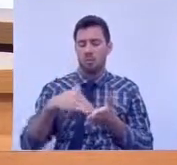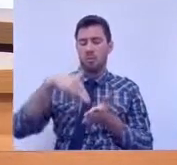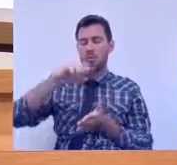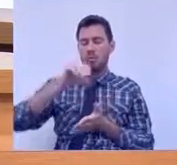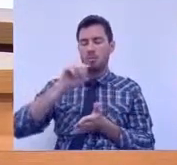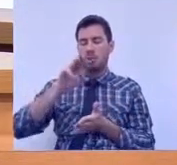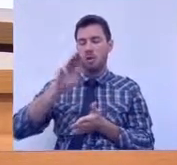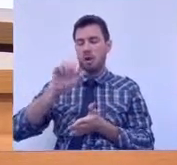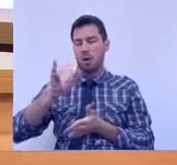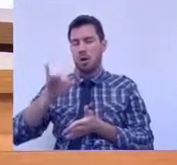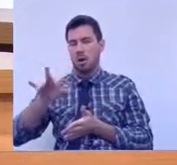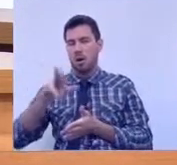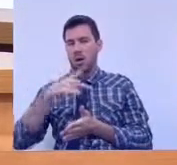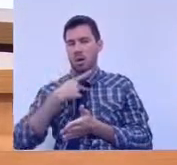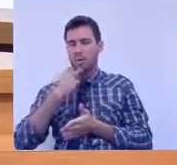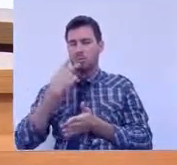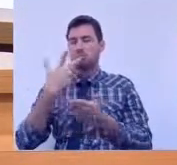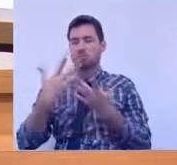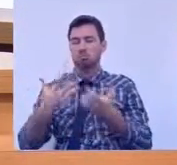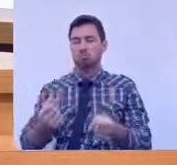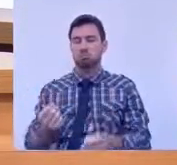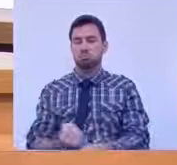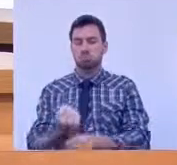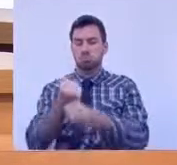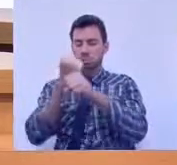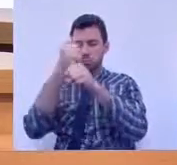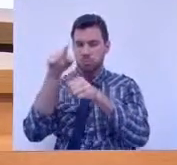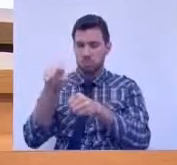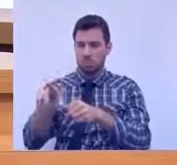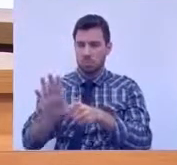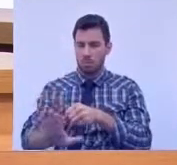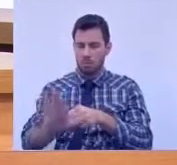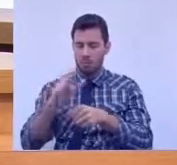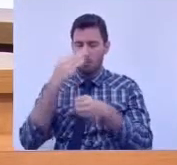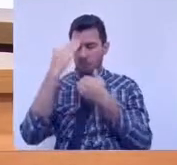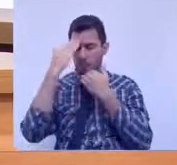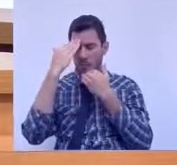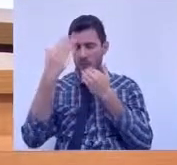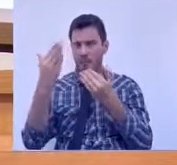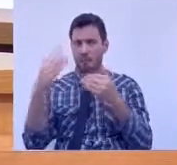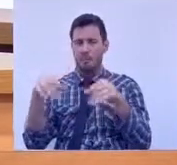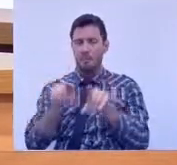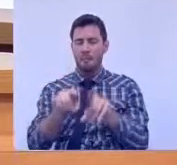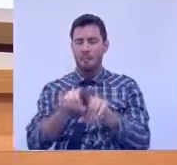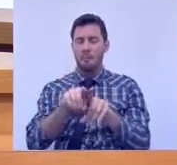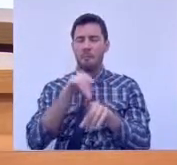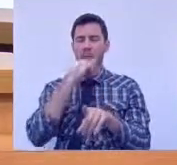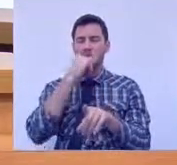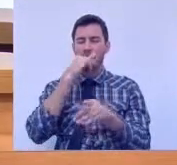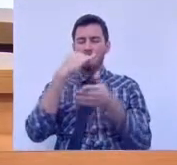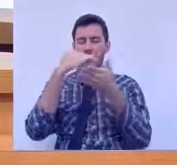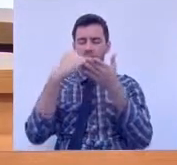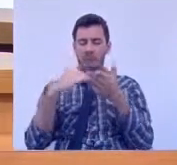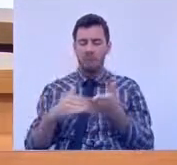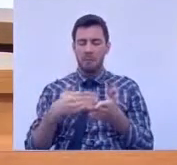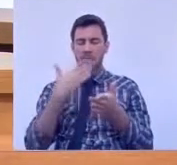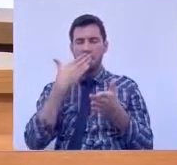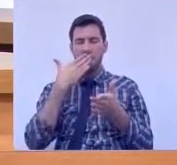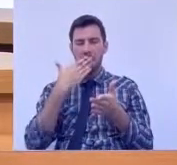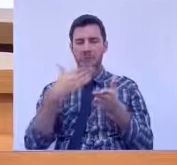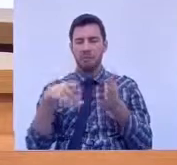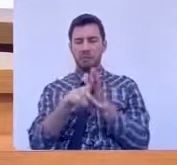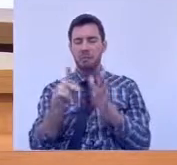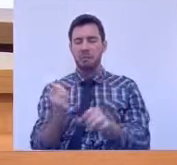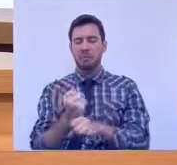fazer essa creche ali. Então, agradeço, inclusive, e o secretário Moacir já está encaminhando o pedido dessa creche para